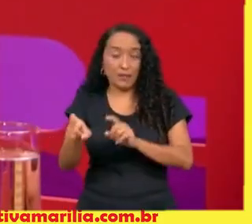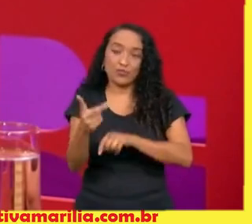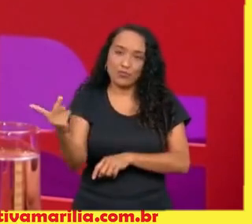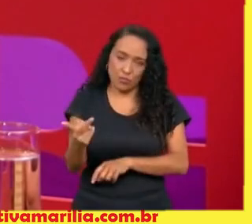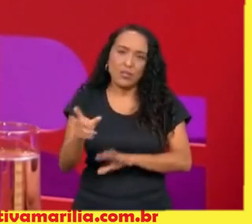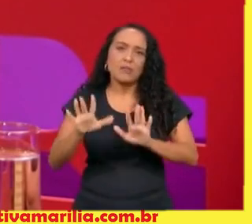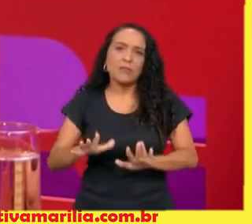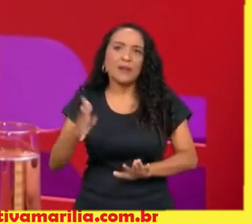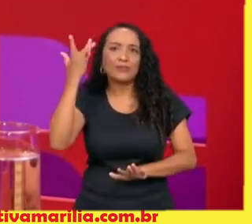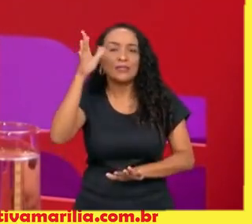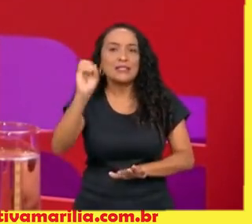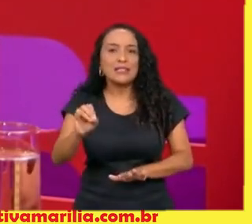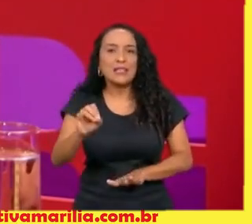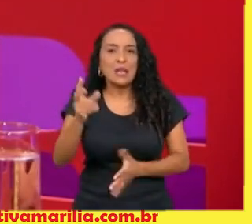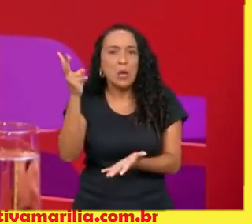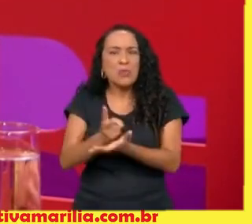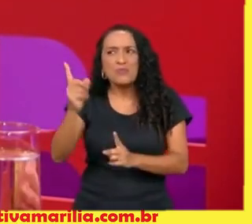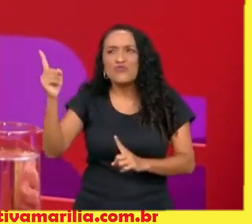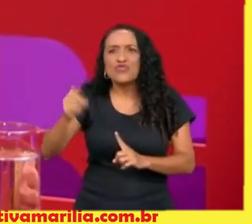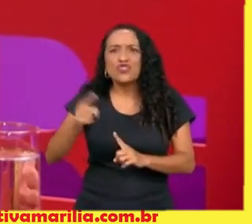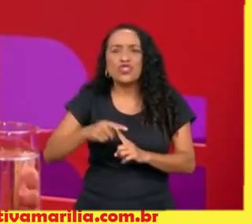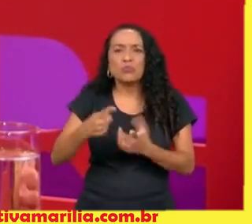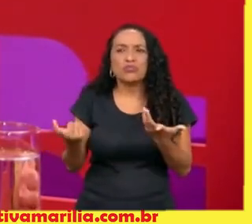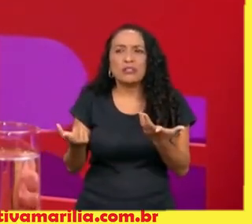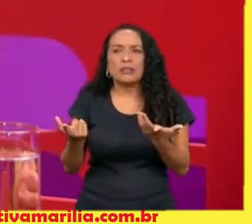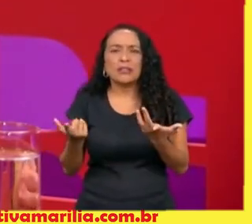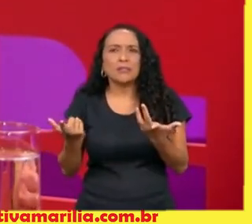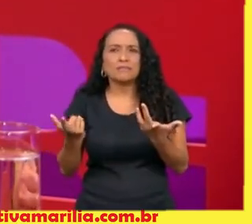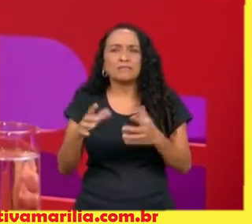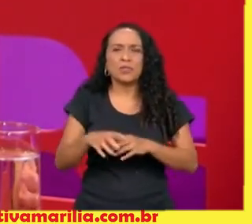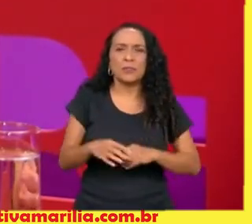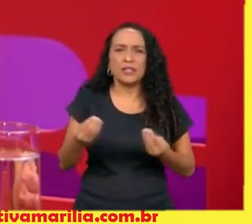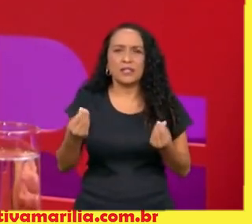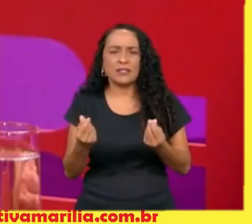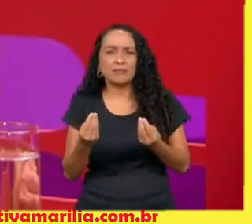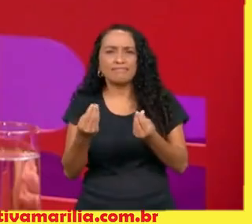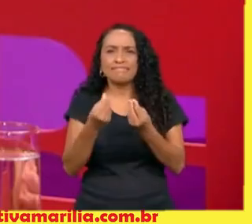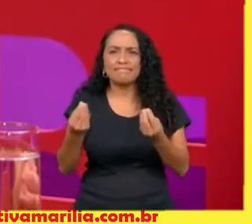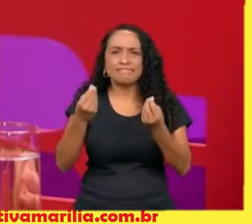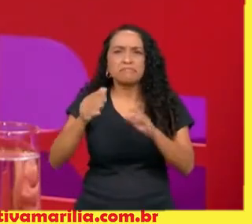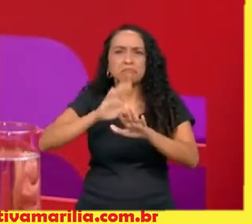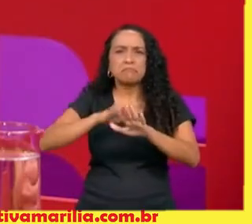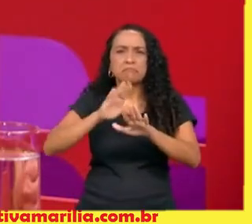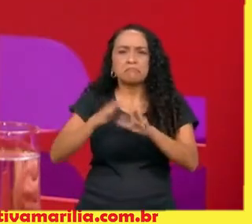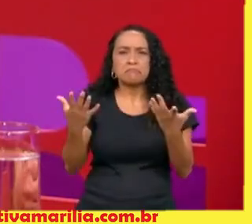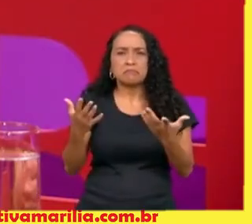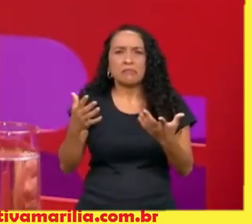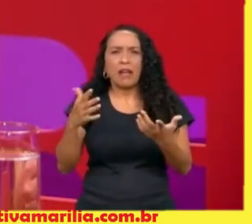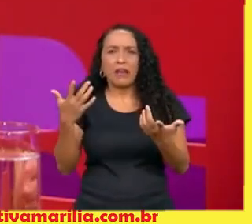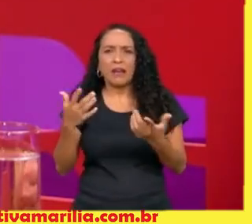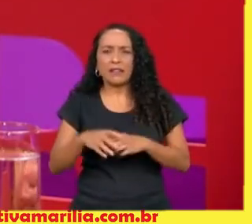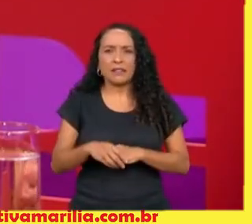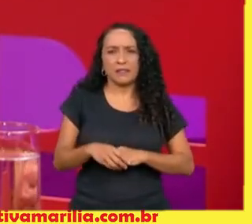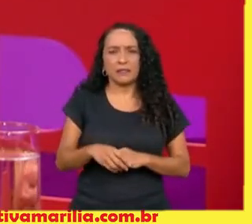eu não sei dizer se o mesmo tipo de alienação de massa nas redes sociais, se é o mesmo tipo. Porque ali o sujeito, ele que está